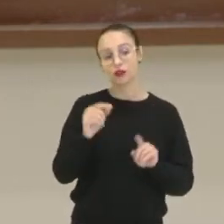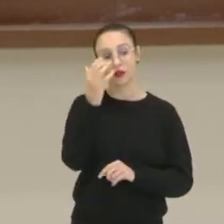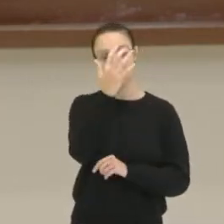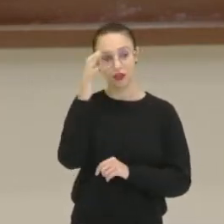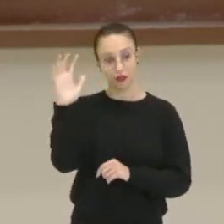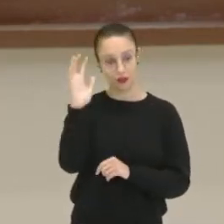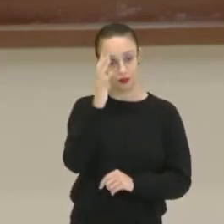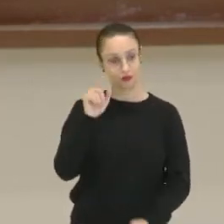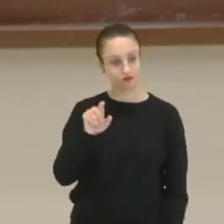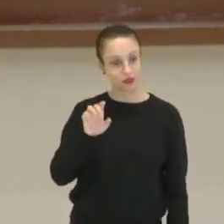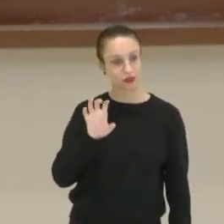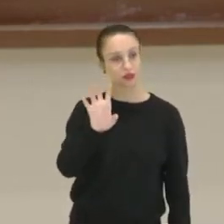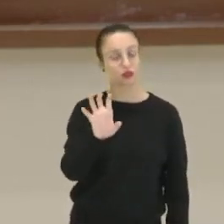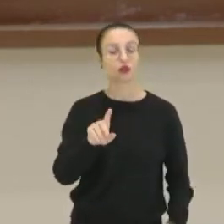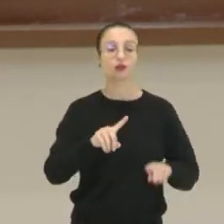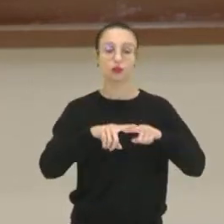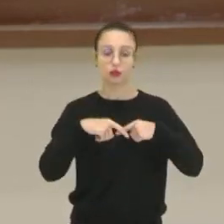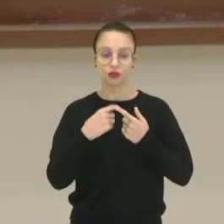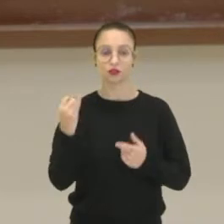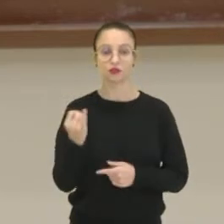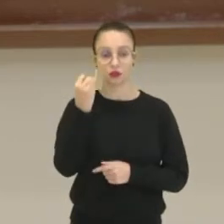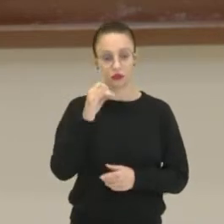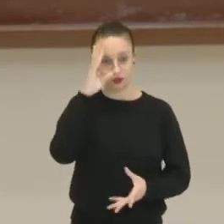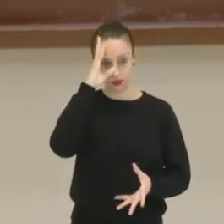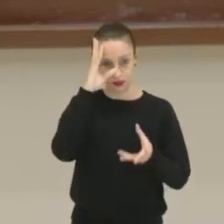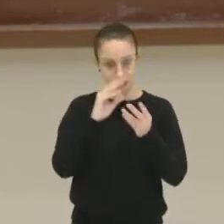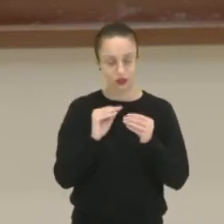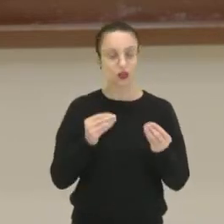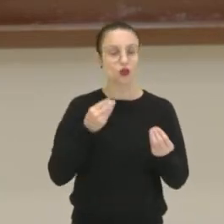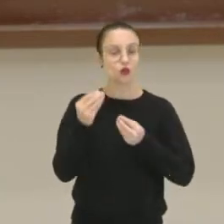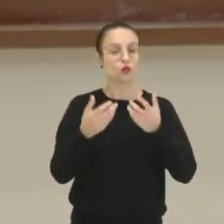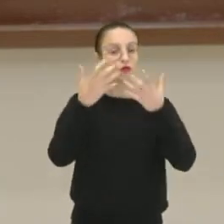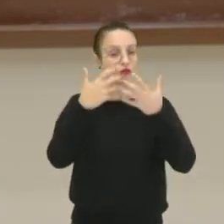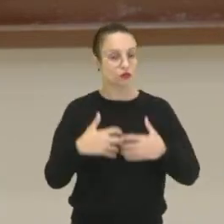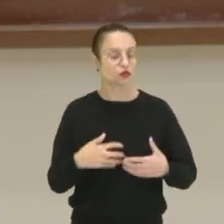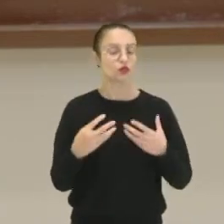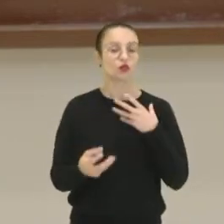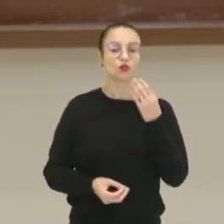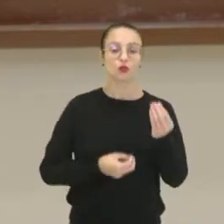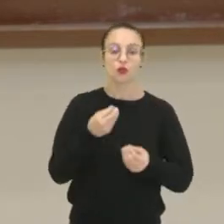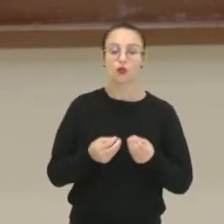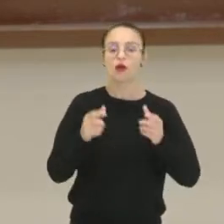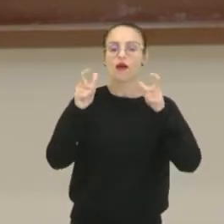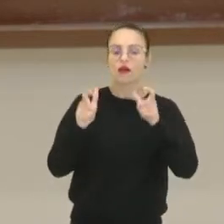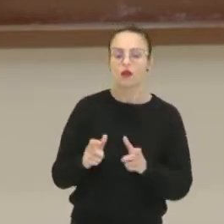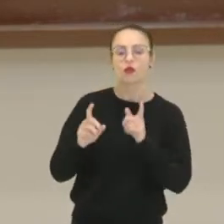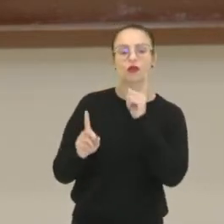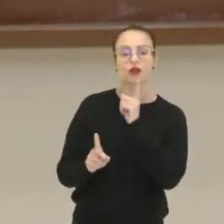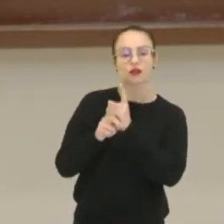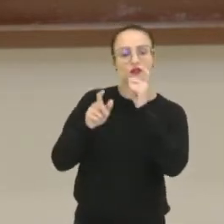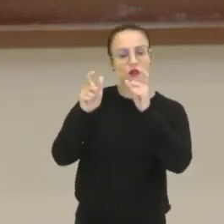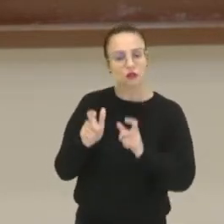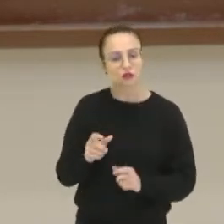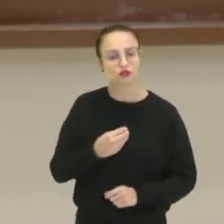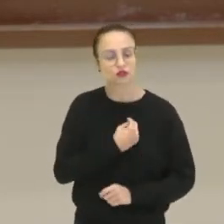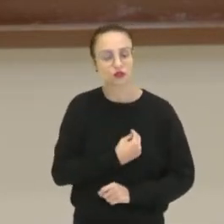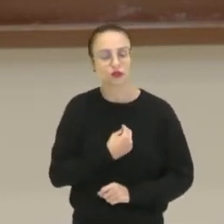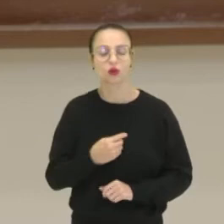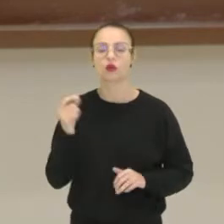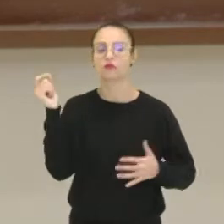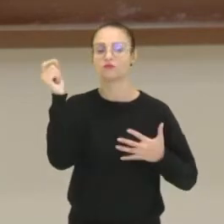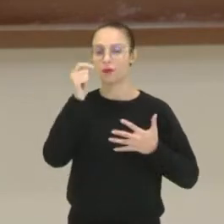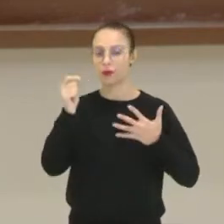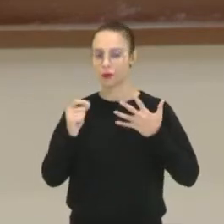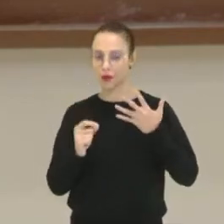da região. Por isso é importante a gente entender como ele funciona, qual a sua localização, que critérios nós